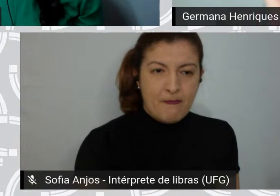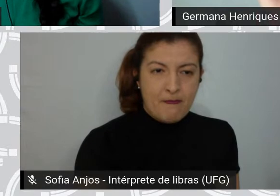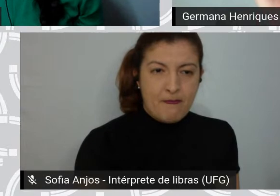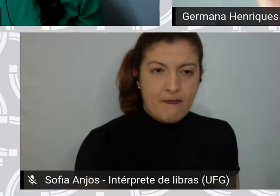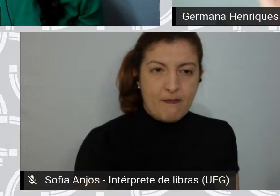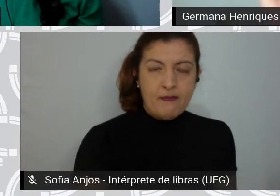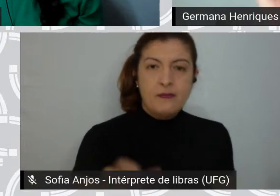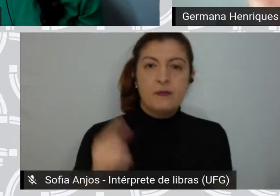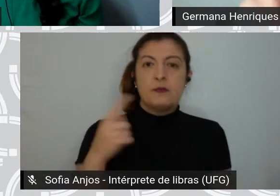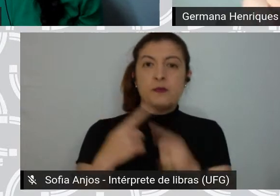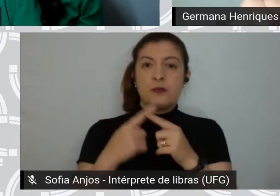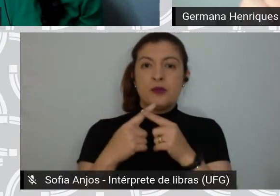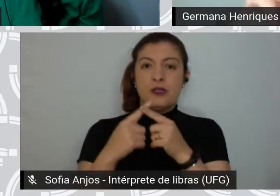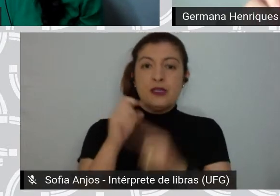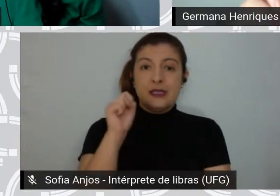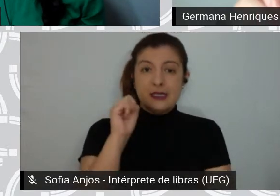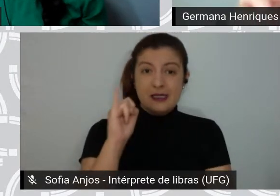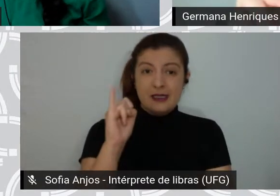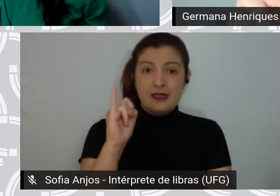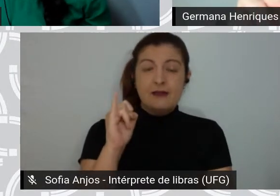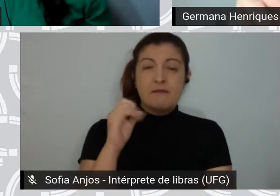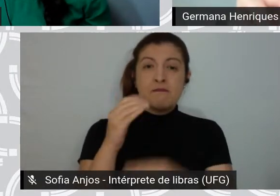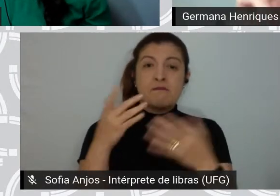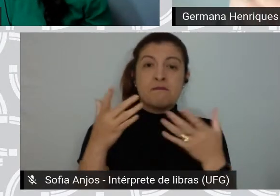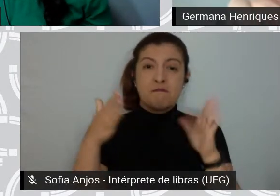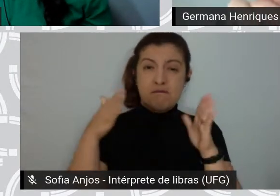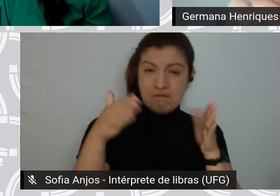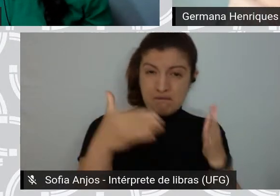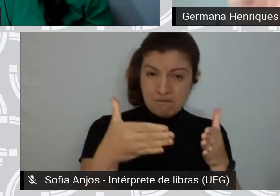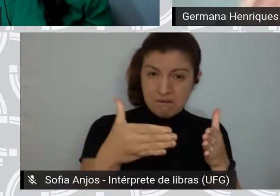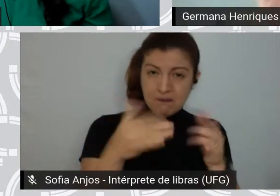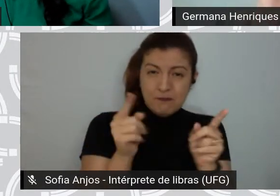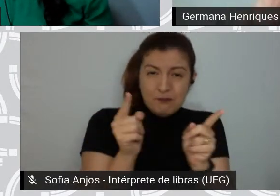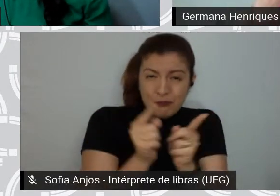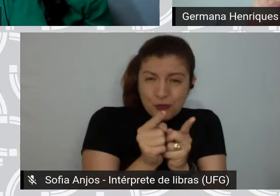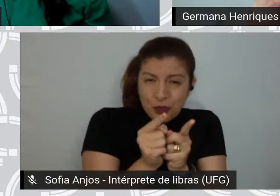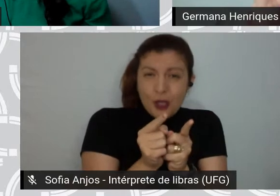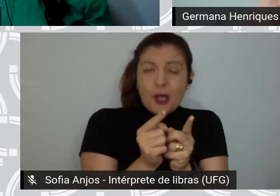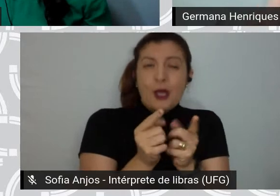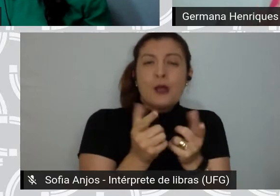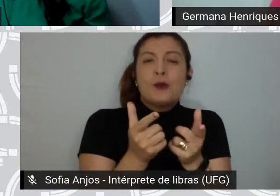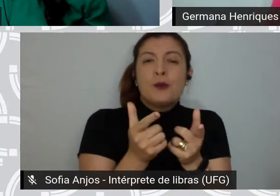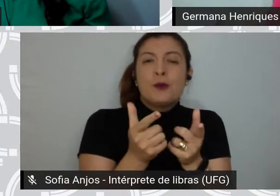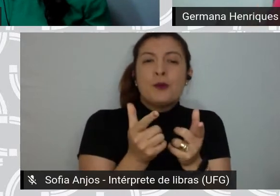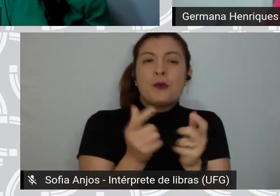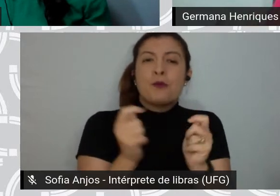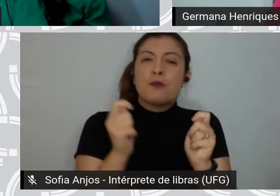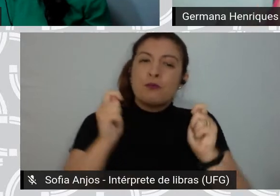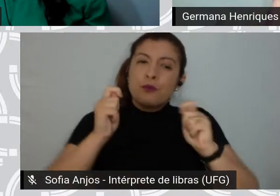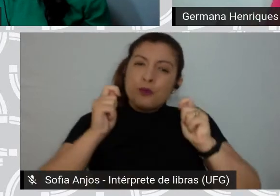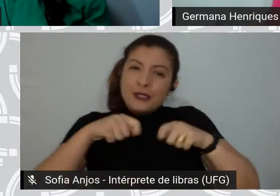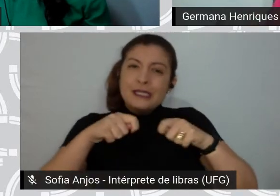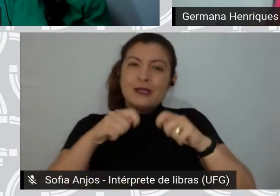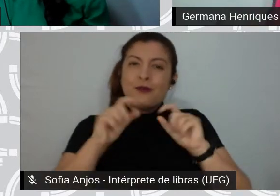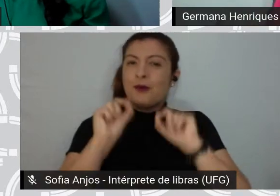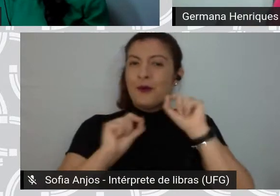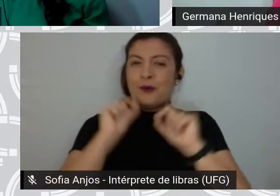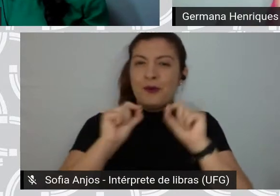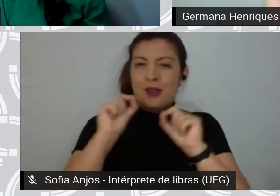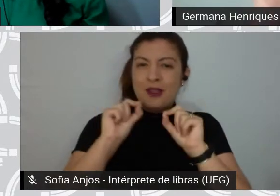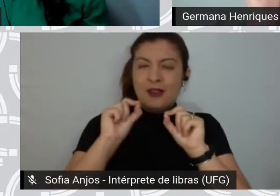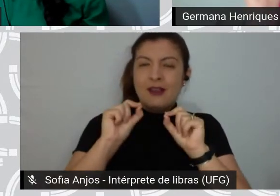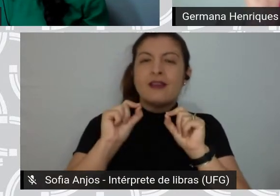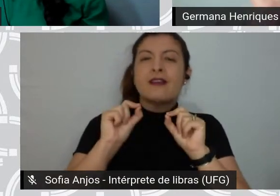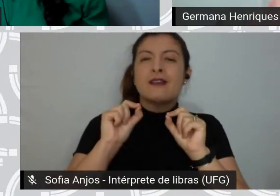algo que seria pequeno, menor, ele poderia, reunidos esses